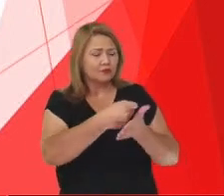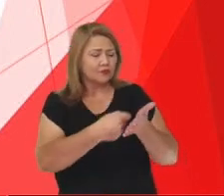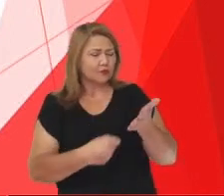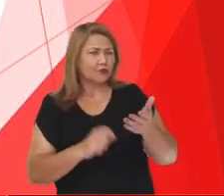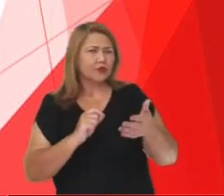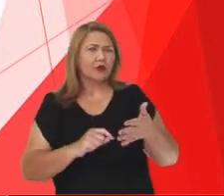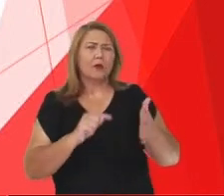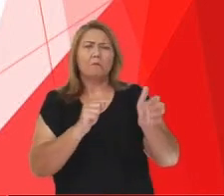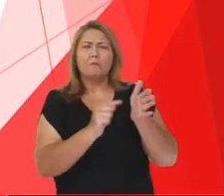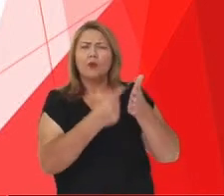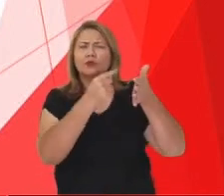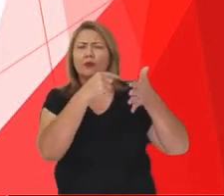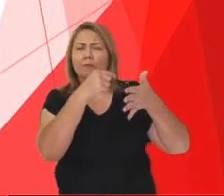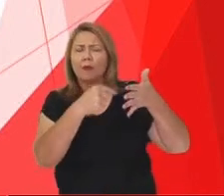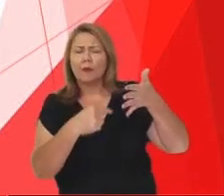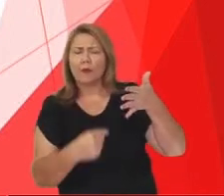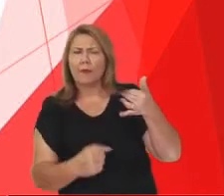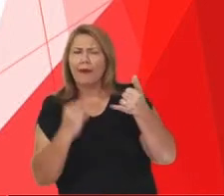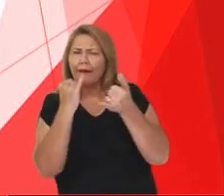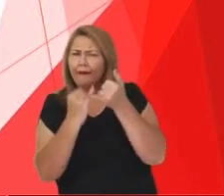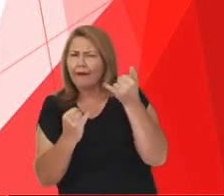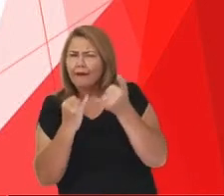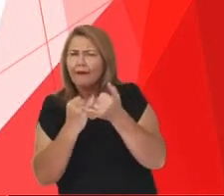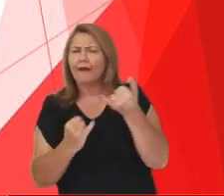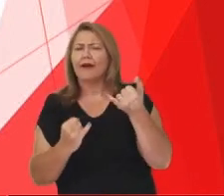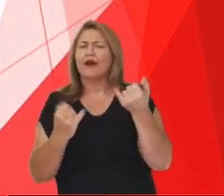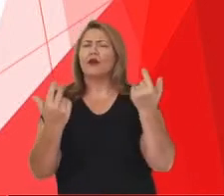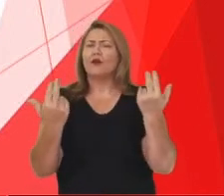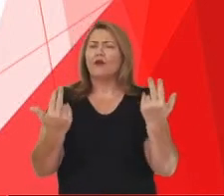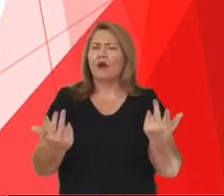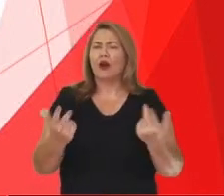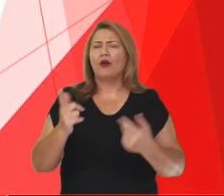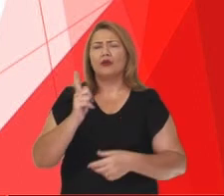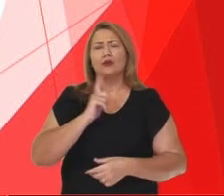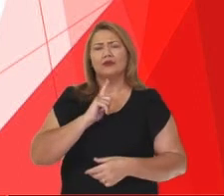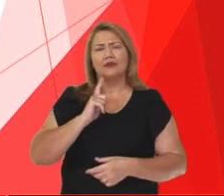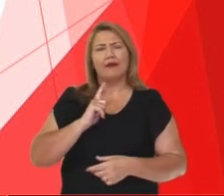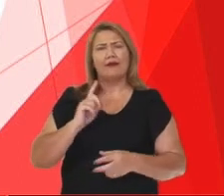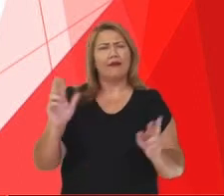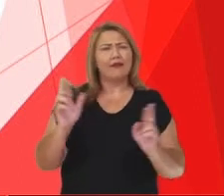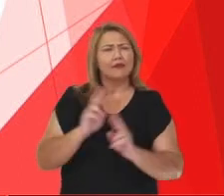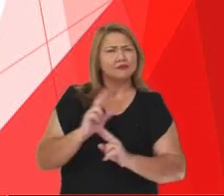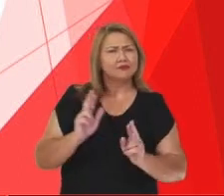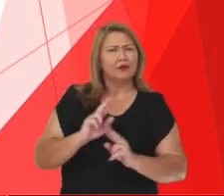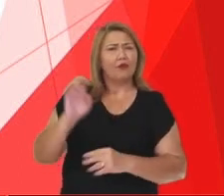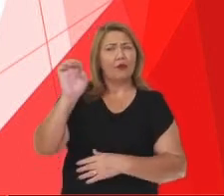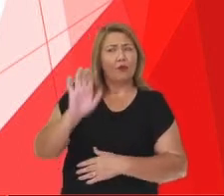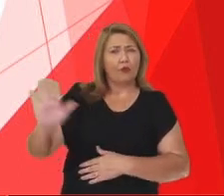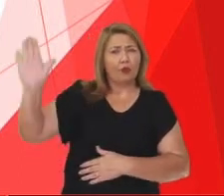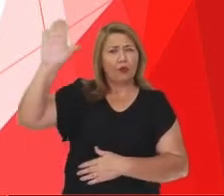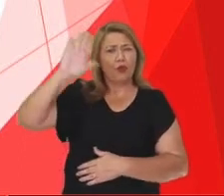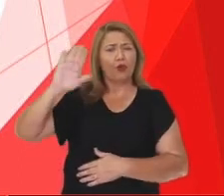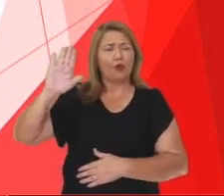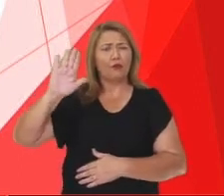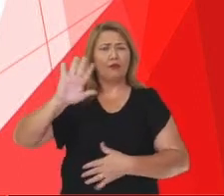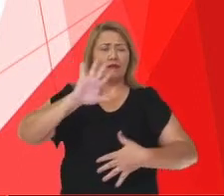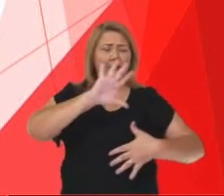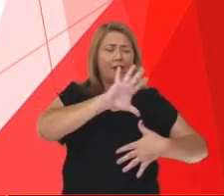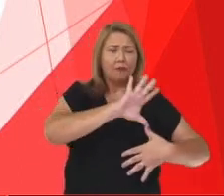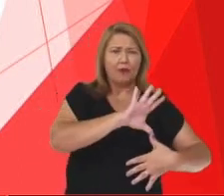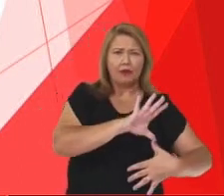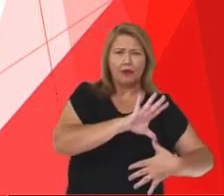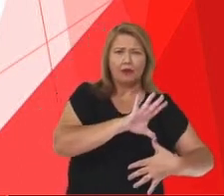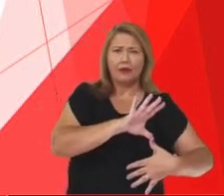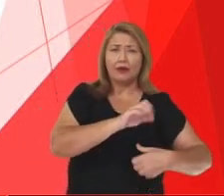os pontos em comum que nós podemos estabelecer entre a relação dos europeus com a América